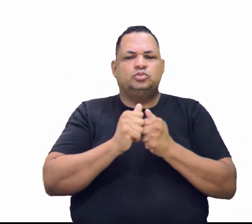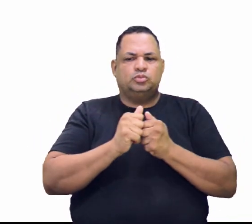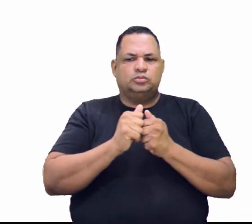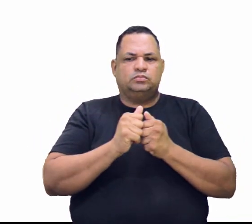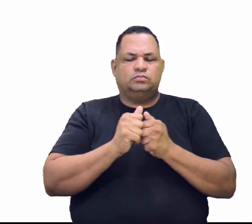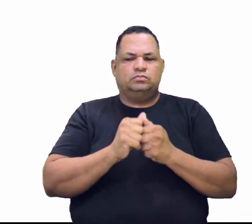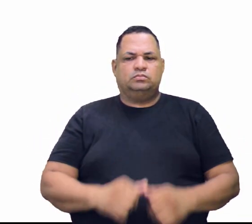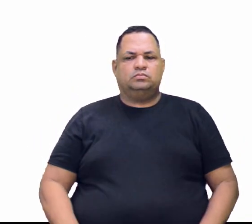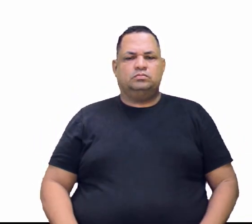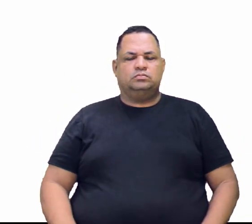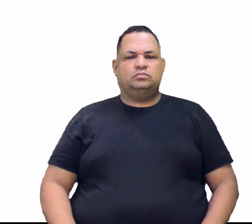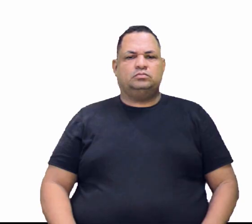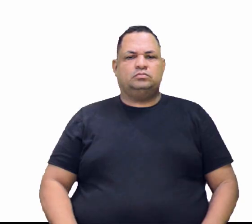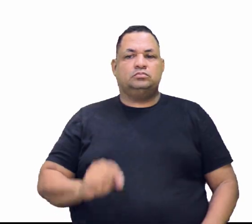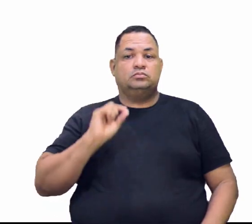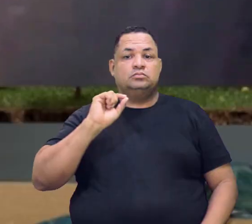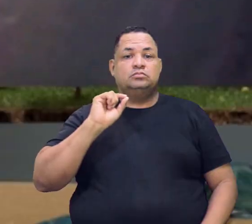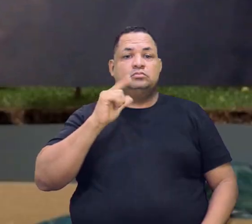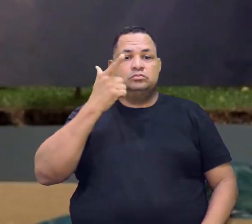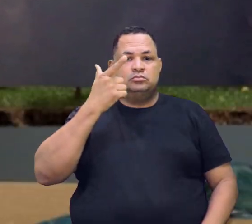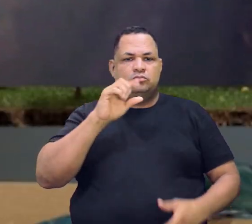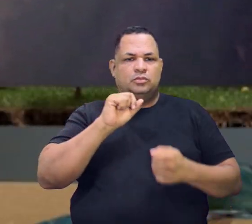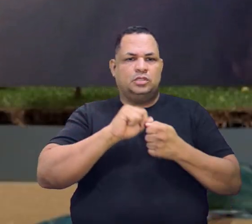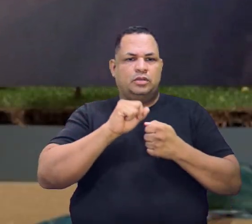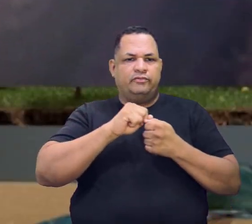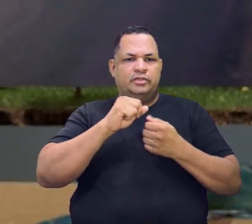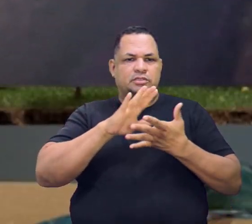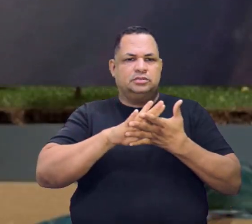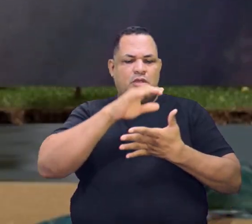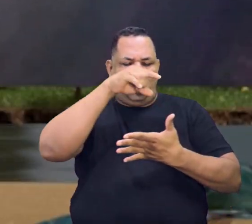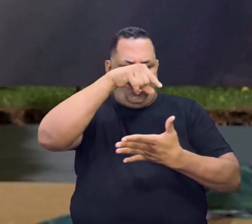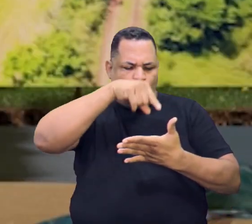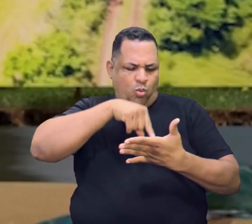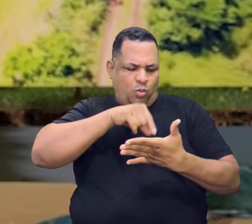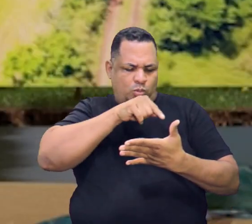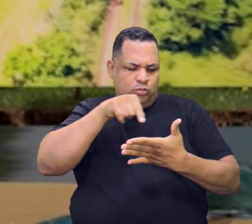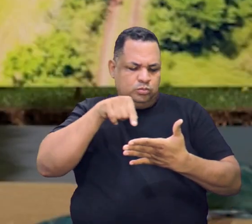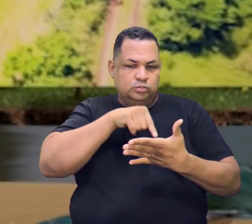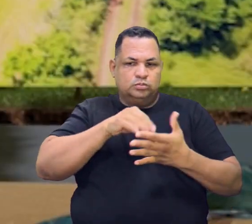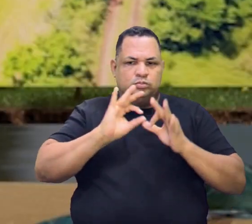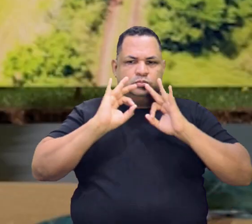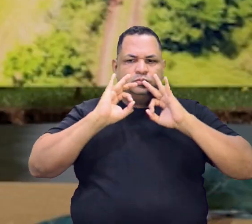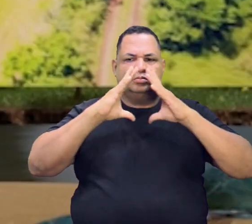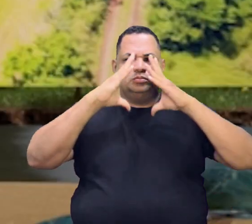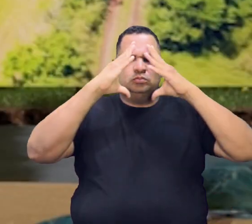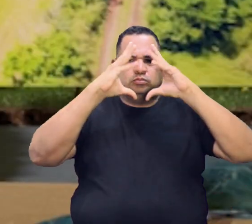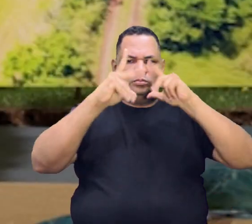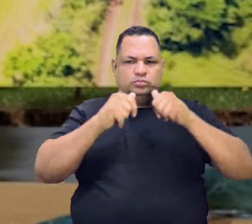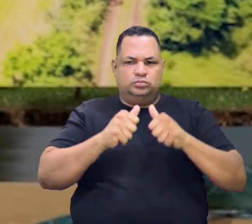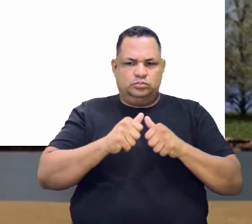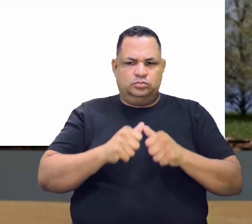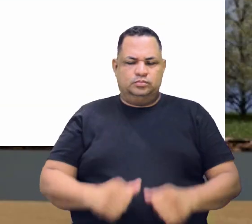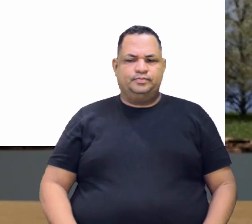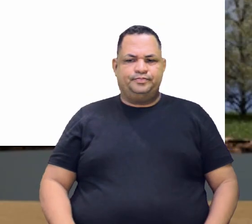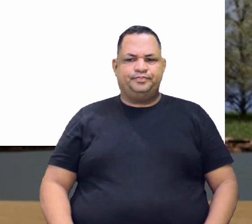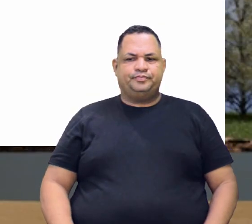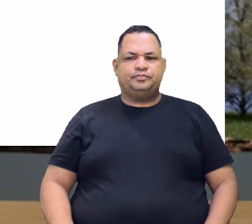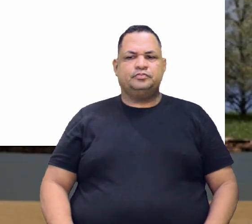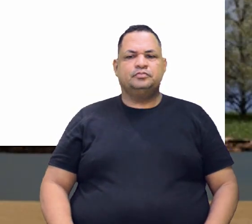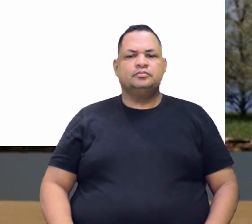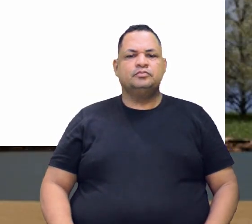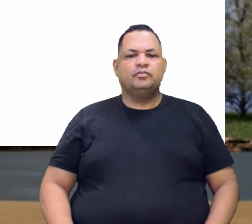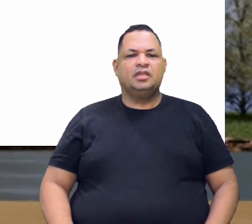mim. Olha o que vocês... Me joga nessa tela aqui, por favor, produtor. Produção, vamos lá, me joga na tela.